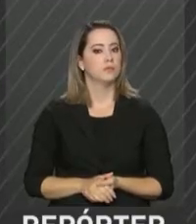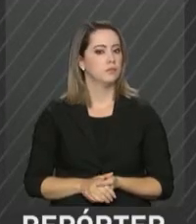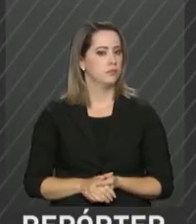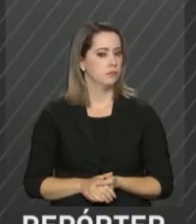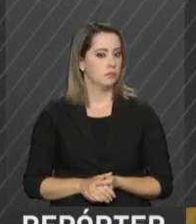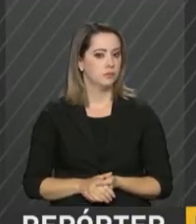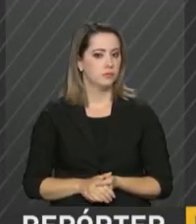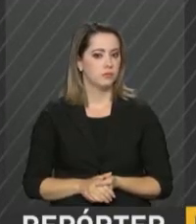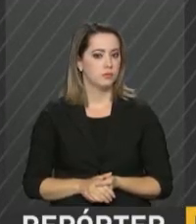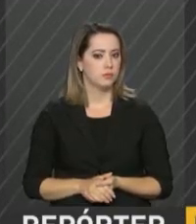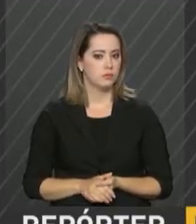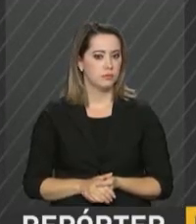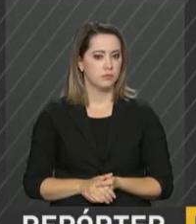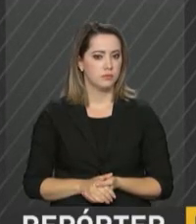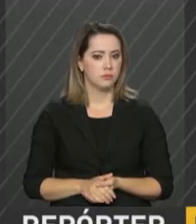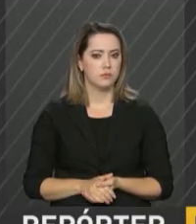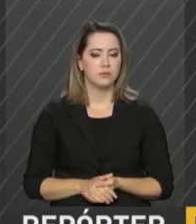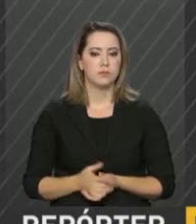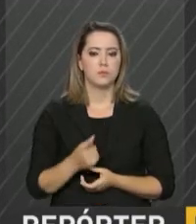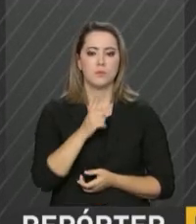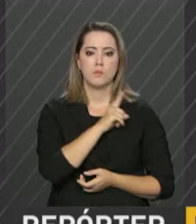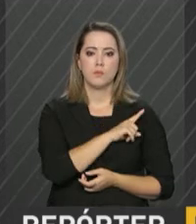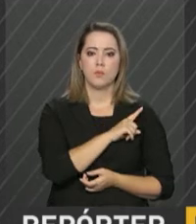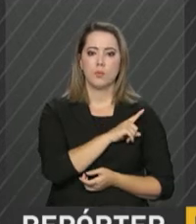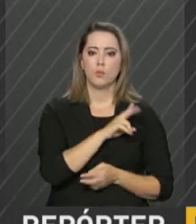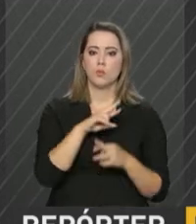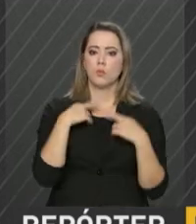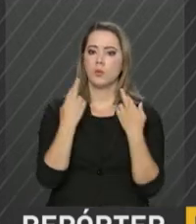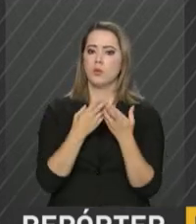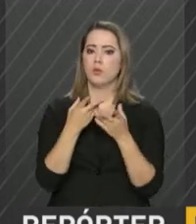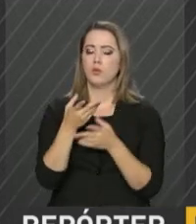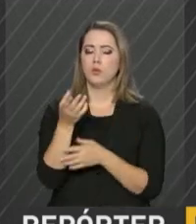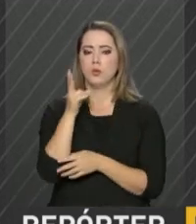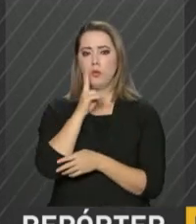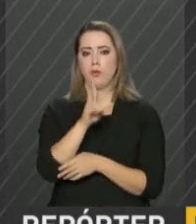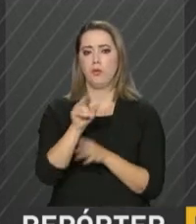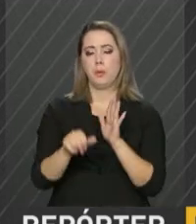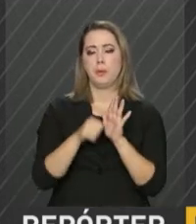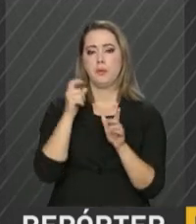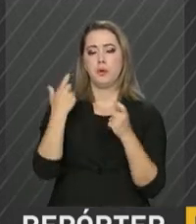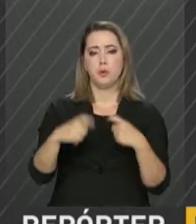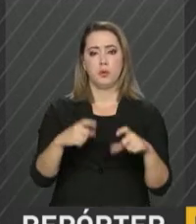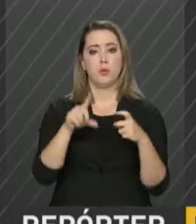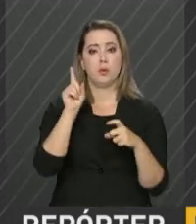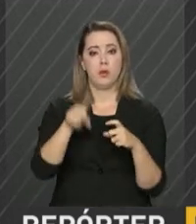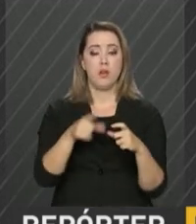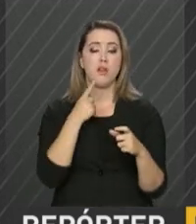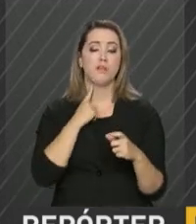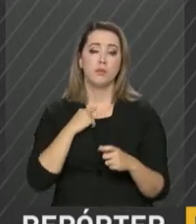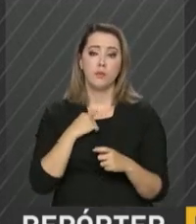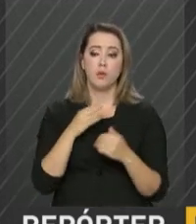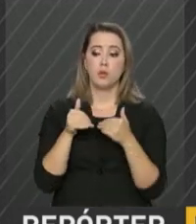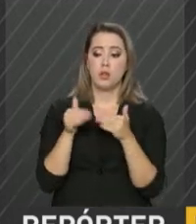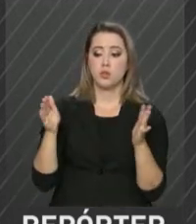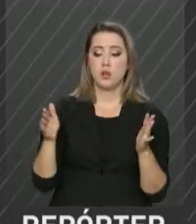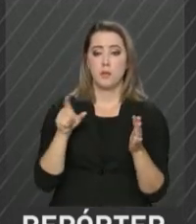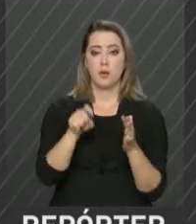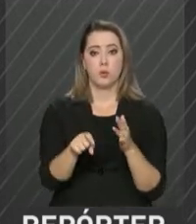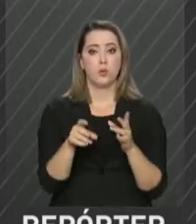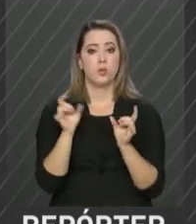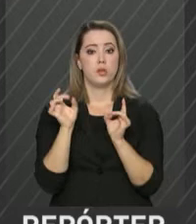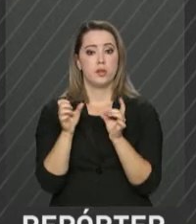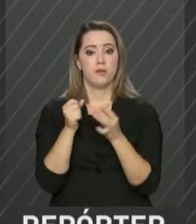concluiu em primeiro lugar que é interesse dos países uma maior abertura do comércio